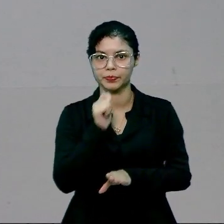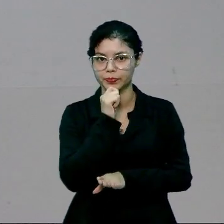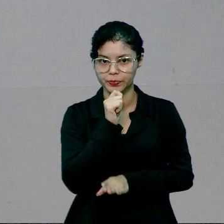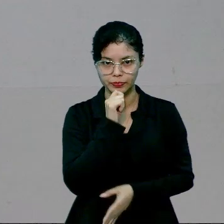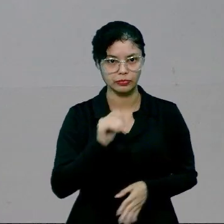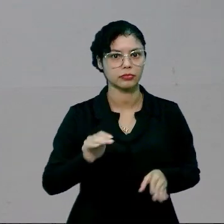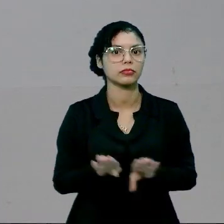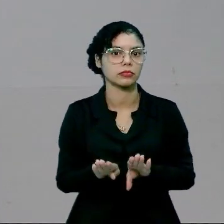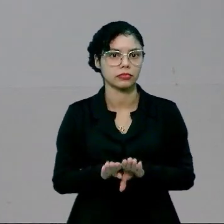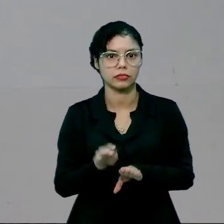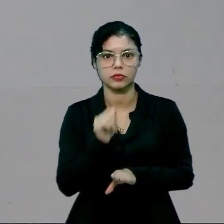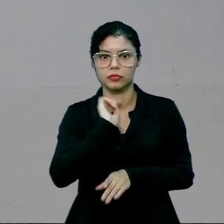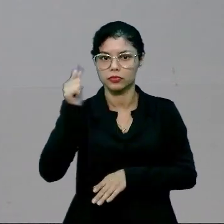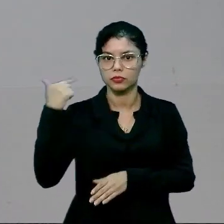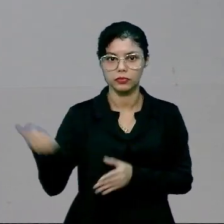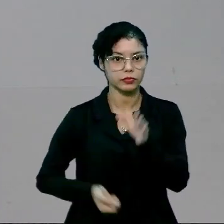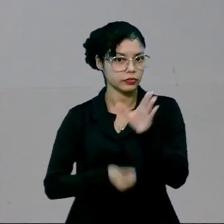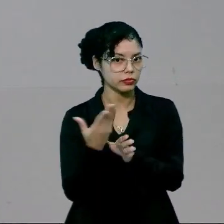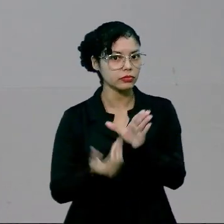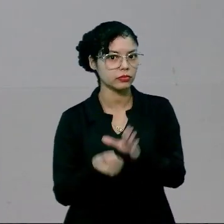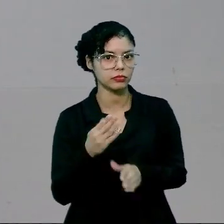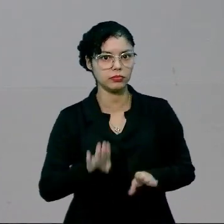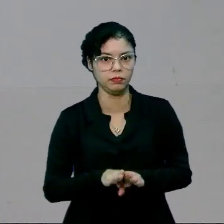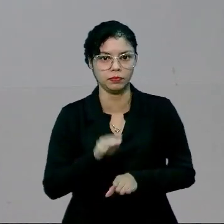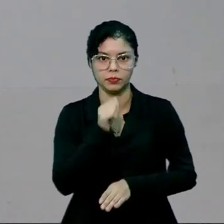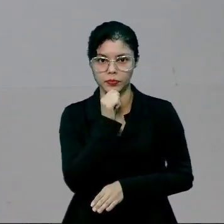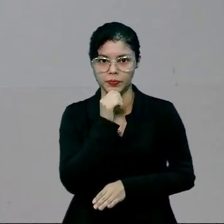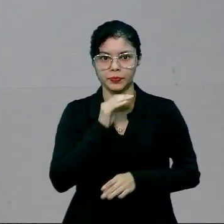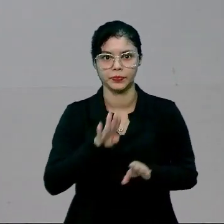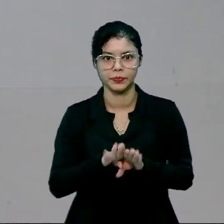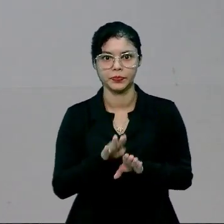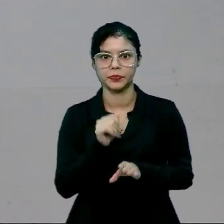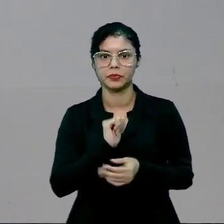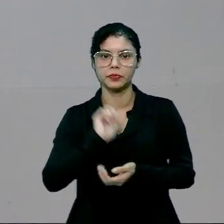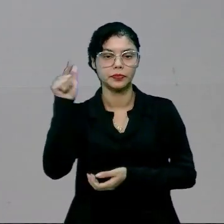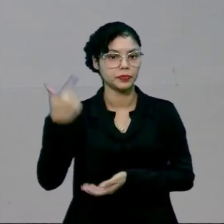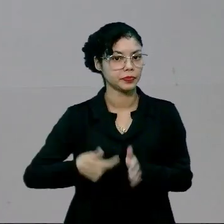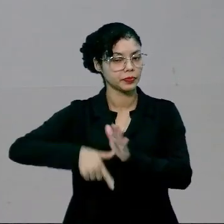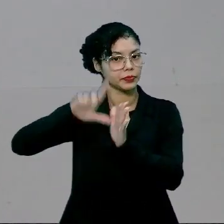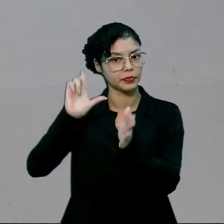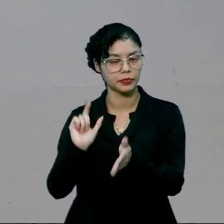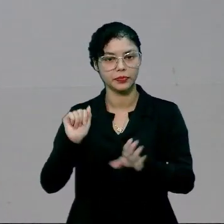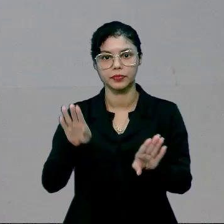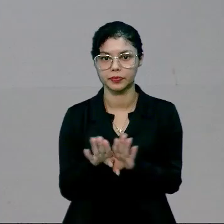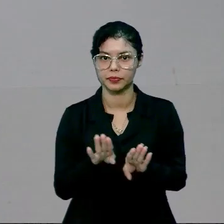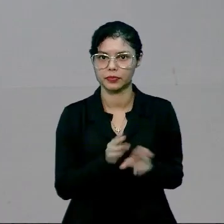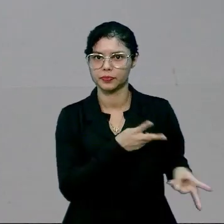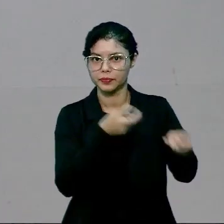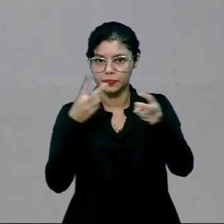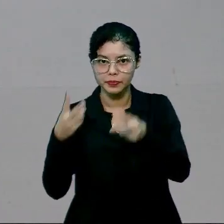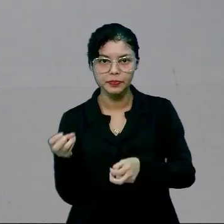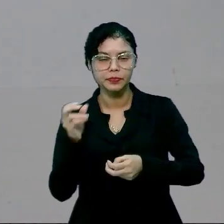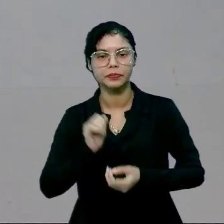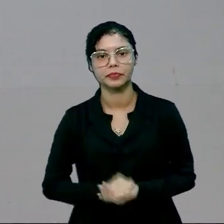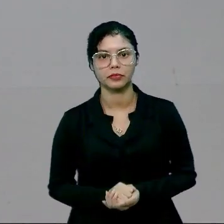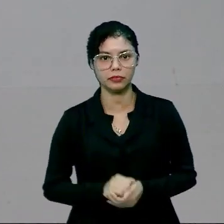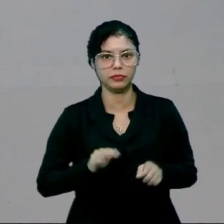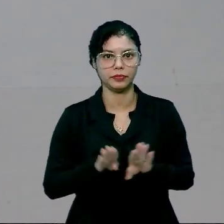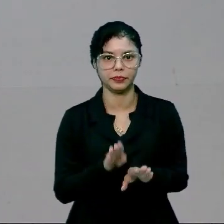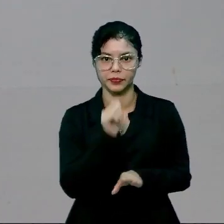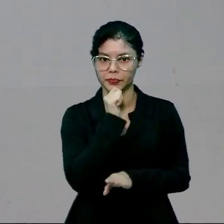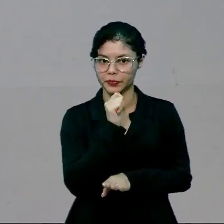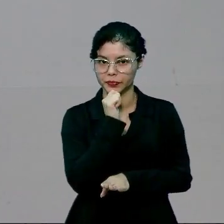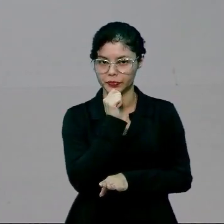voltando aqui. Nas outras produções ou nas produções anteriores, o que é que eu observo, gente? Eu